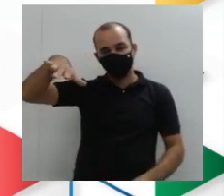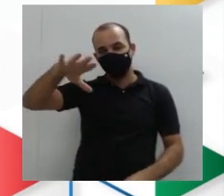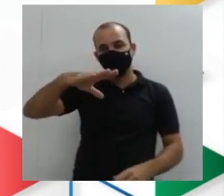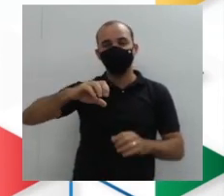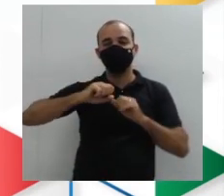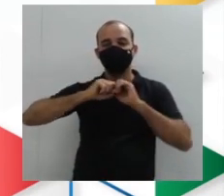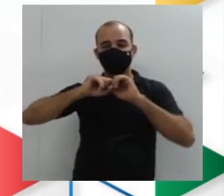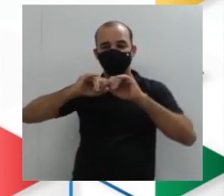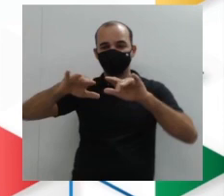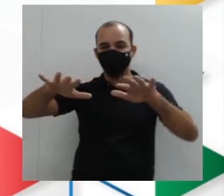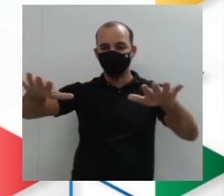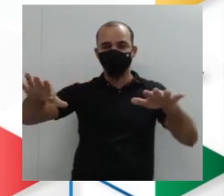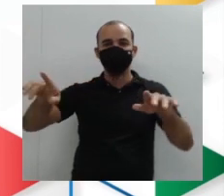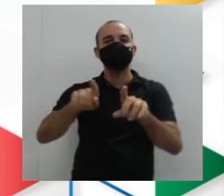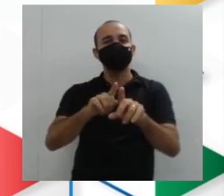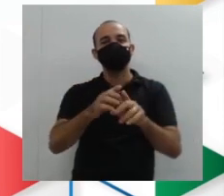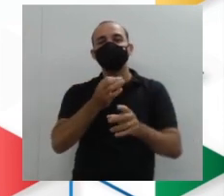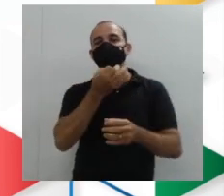argumentar. A